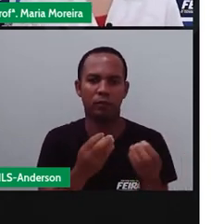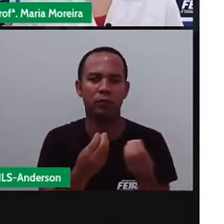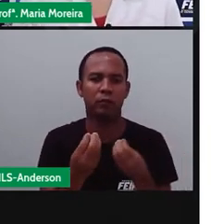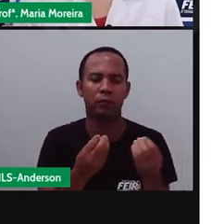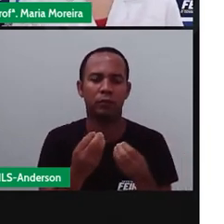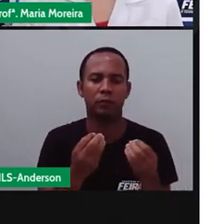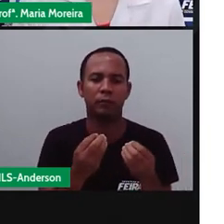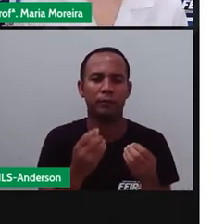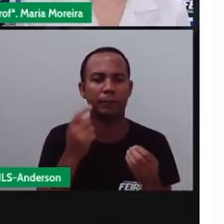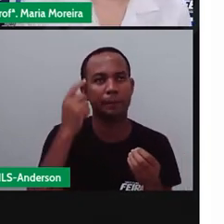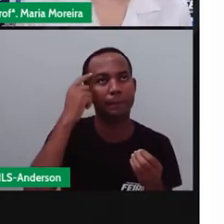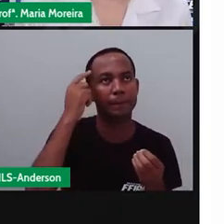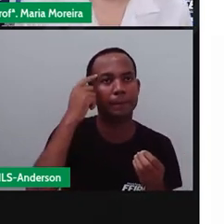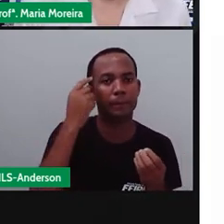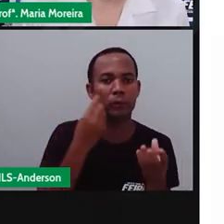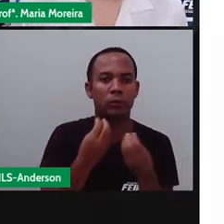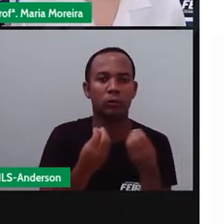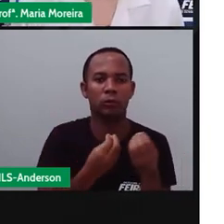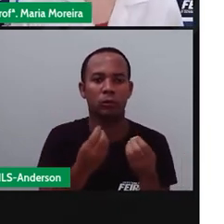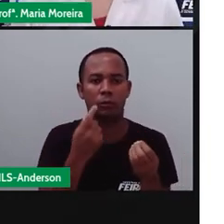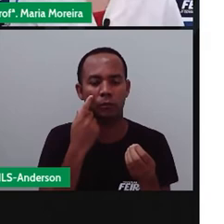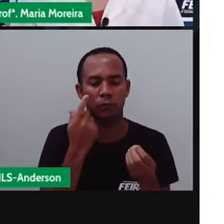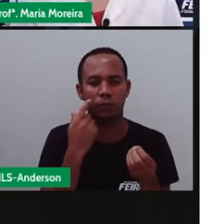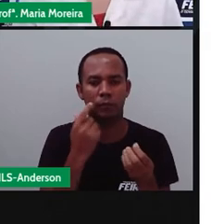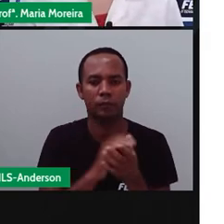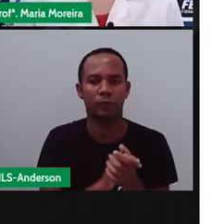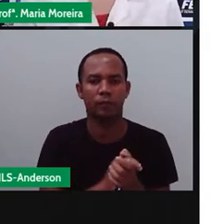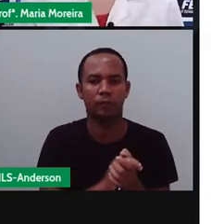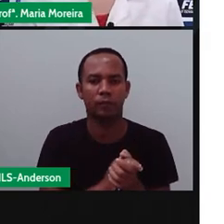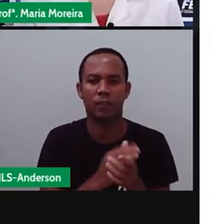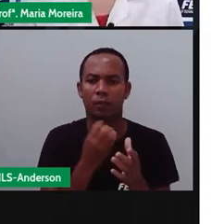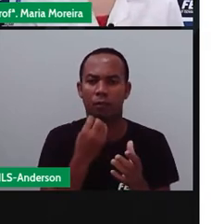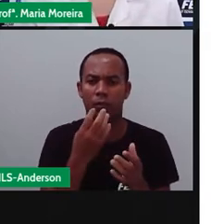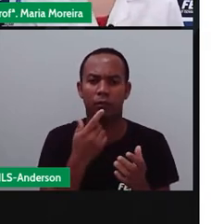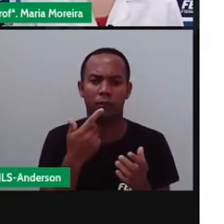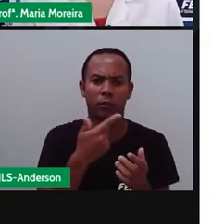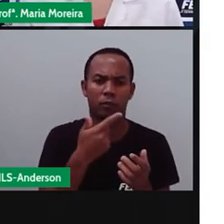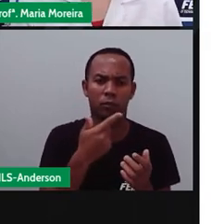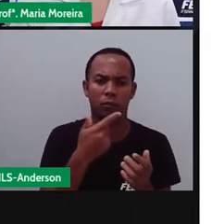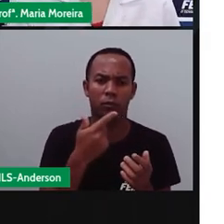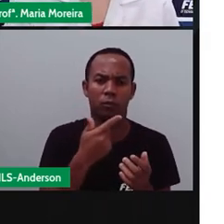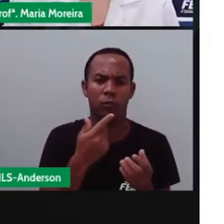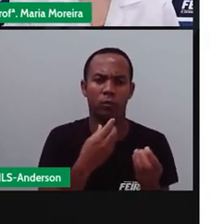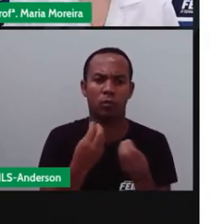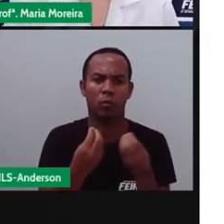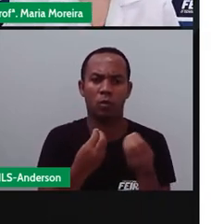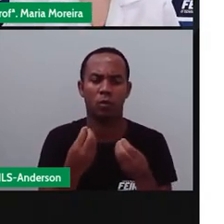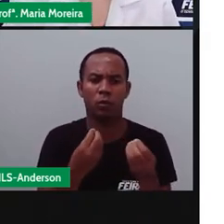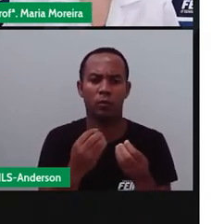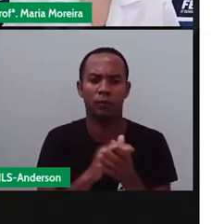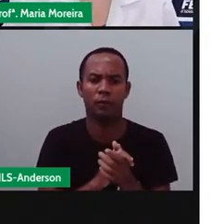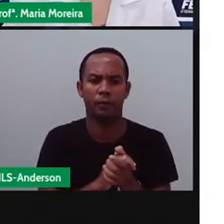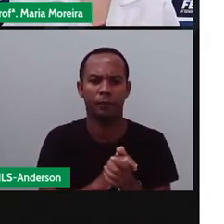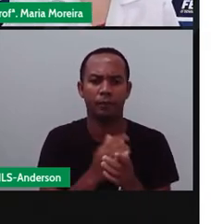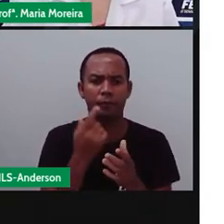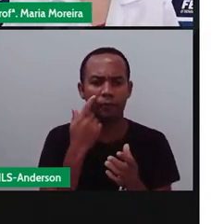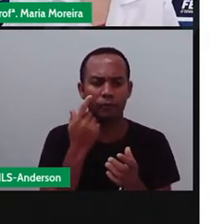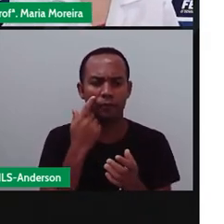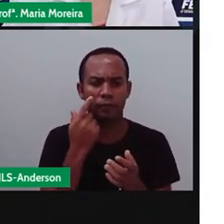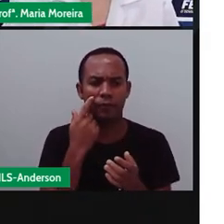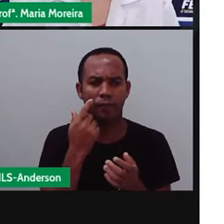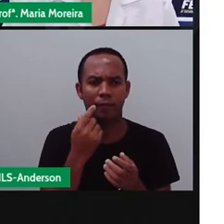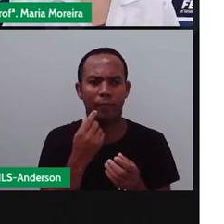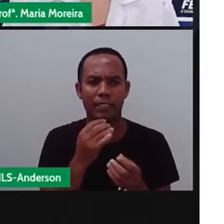muito da receita aí, como é que vai aparecer essa descrição. Bom, já na segunda parte, né, em que se descreve